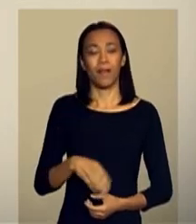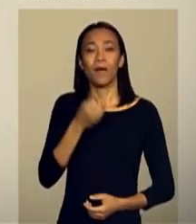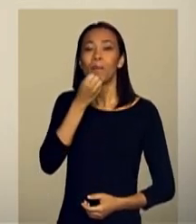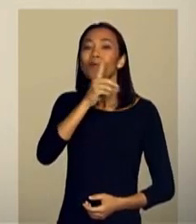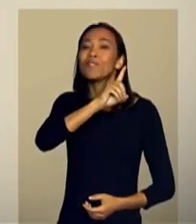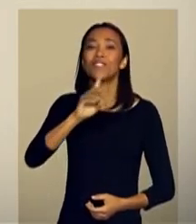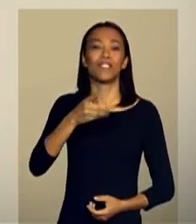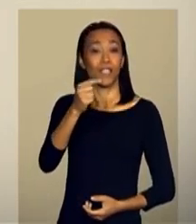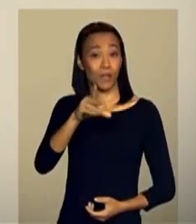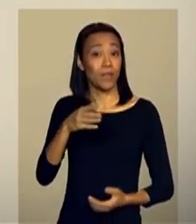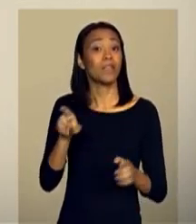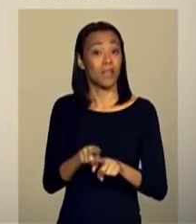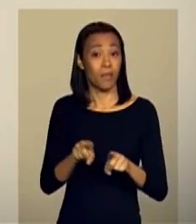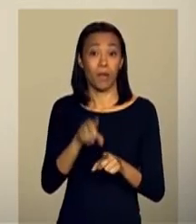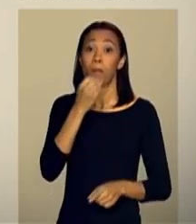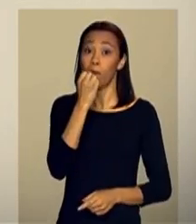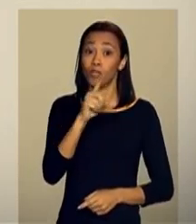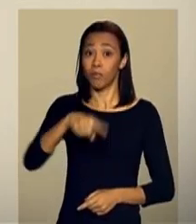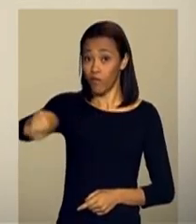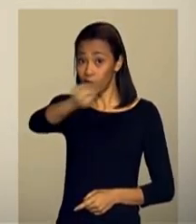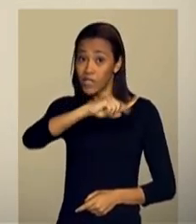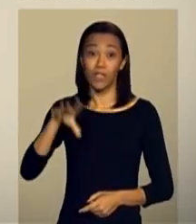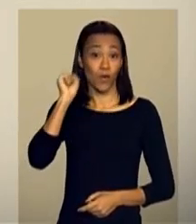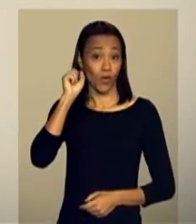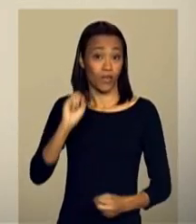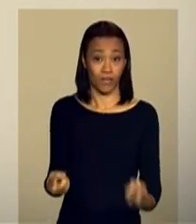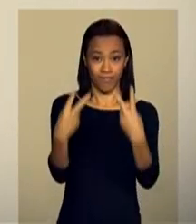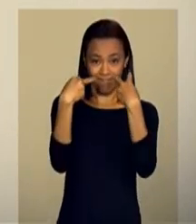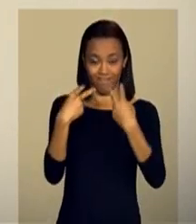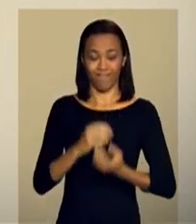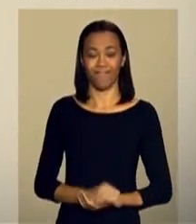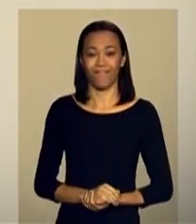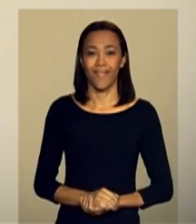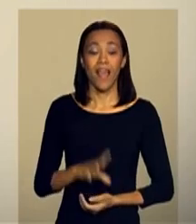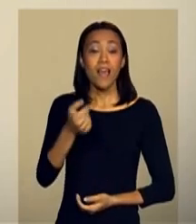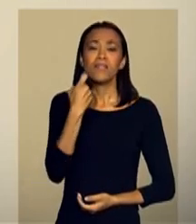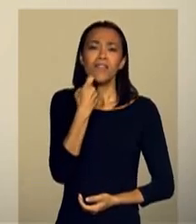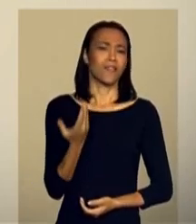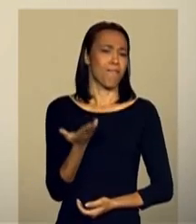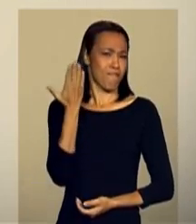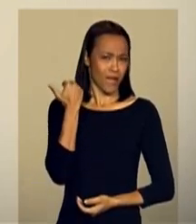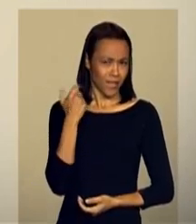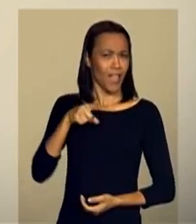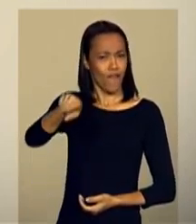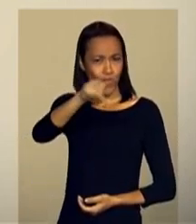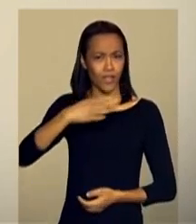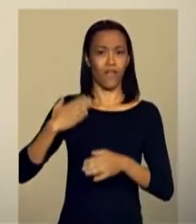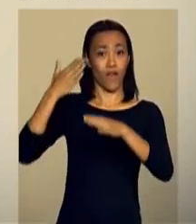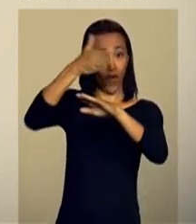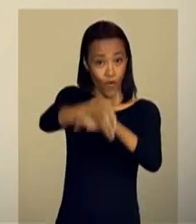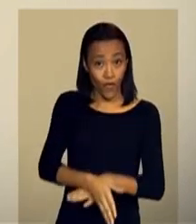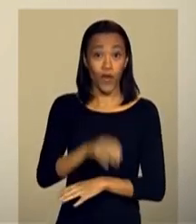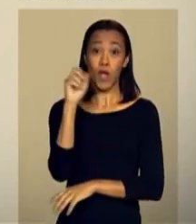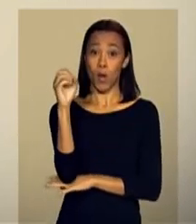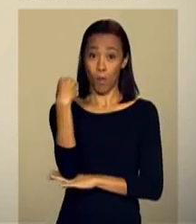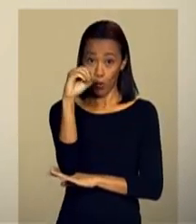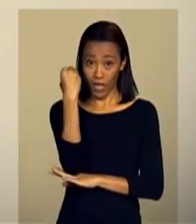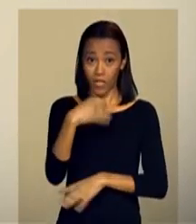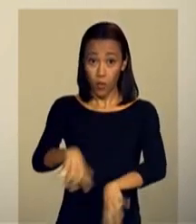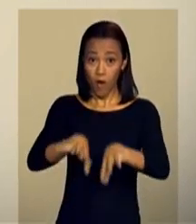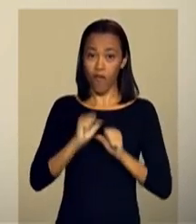Bom dia, Luciano. E bom dia para você que nos acompanha aqui no Café hoje. Presidenta, na sexta-feira passada, a senhora participou em Porto Alegre de uma